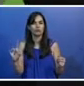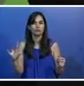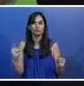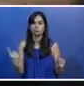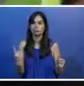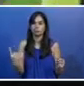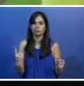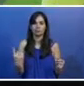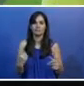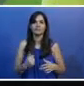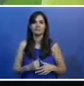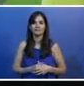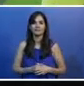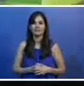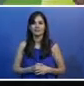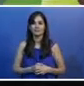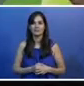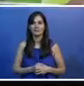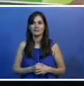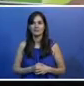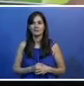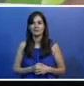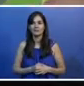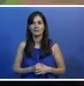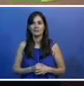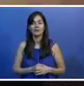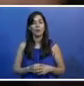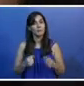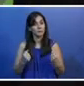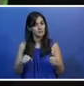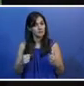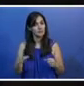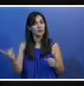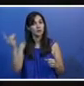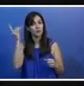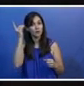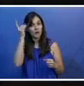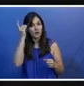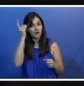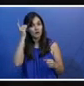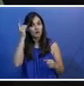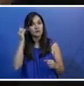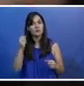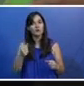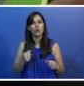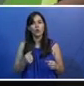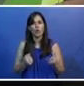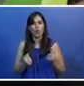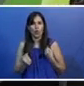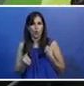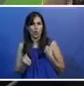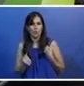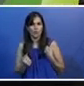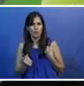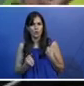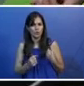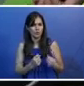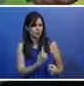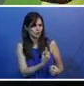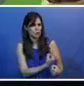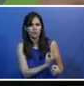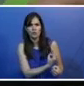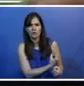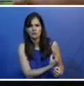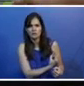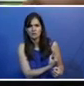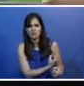independente. É muito bom também decorar isso aqui. O número sozinho numa expressão algébrica ou